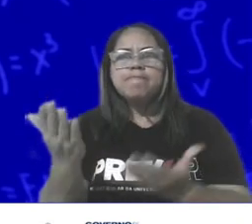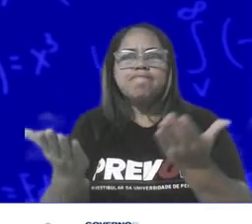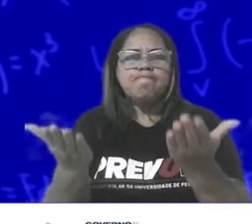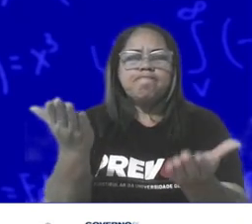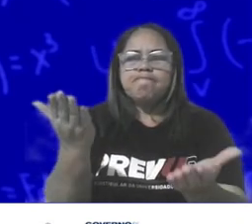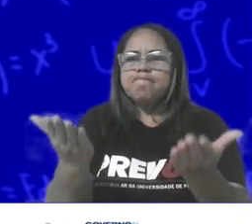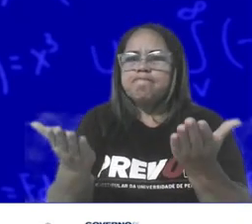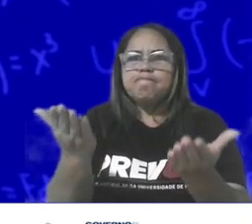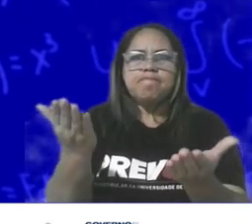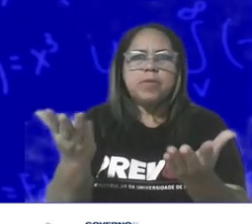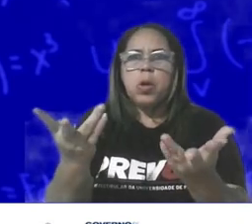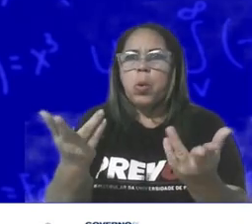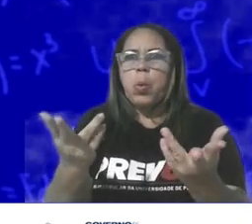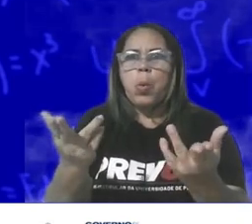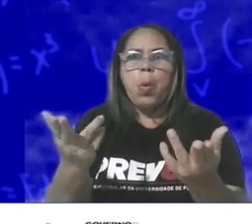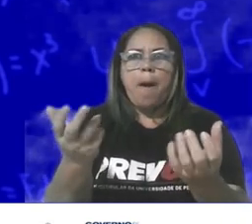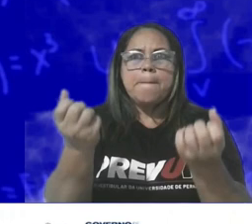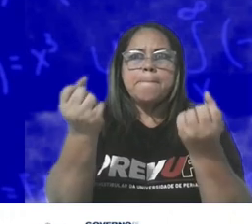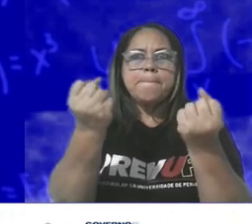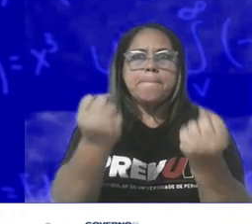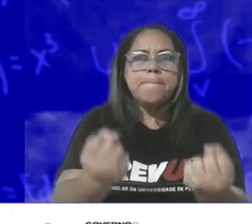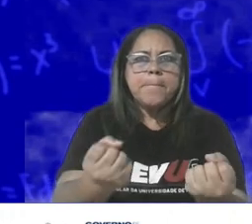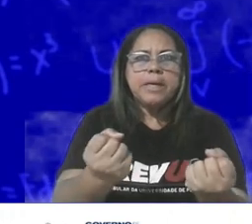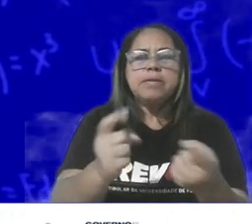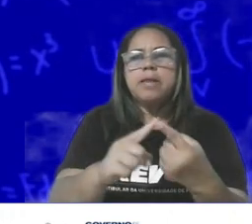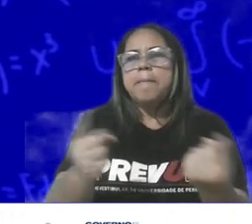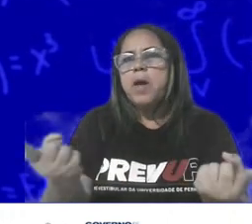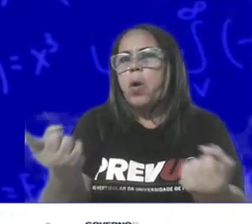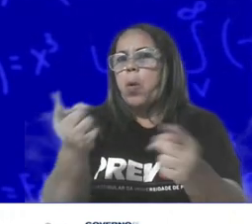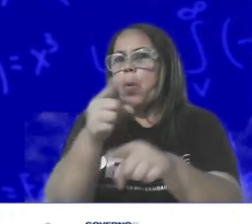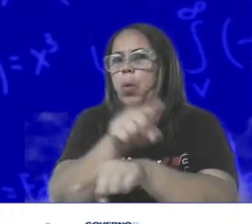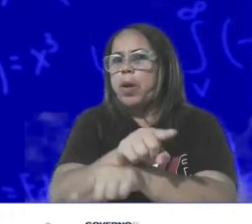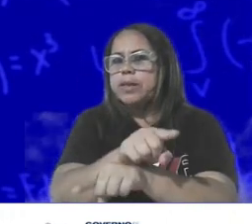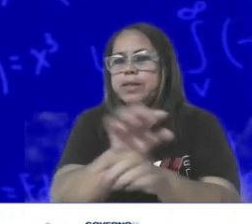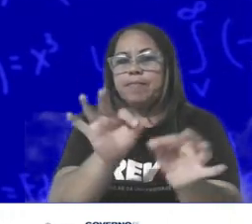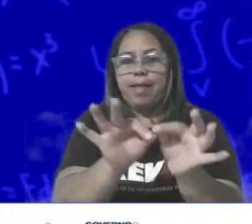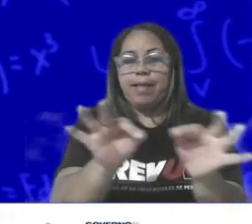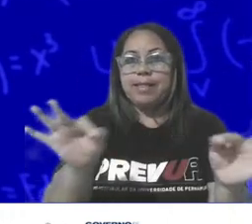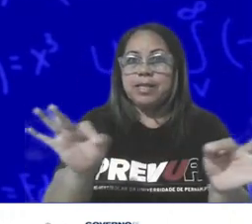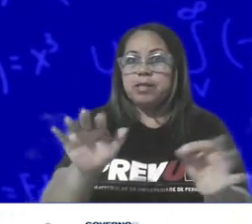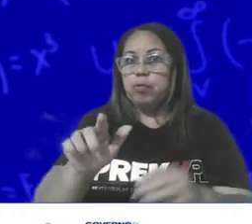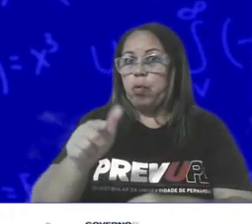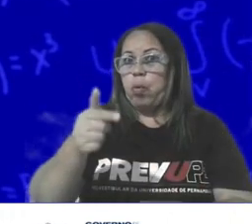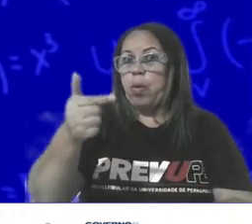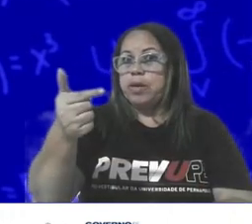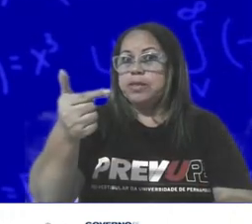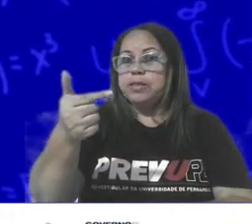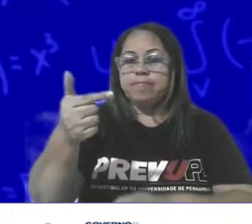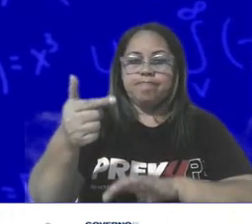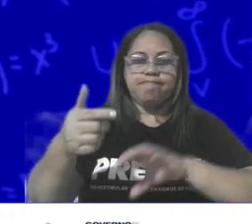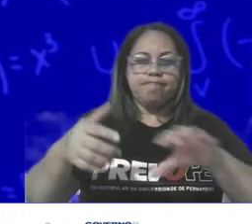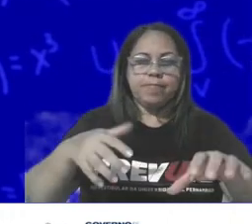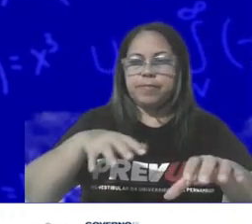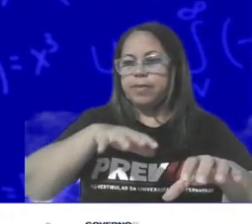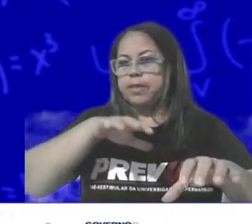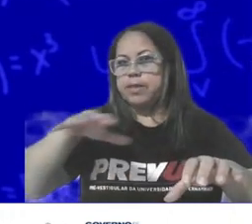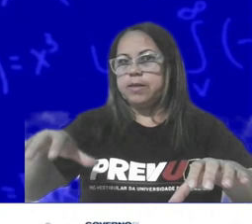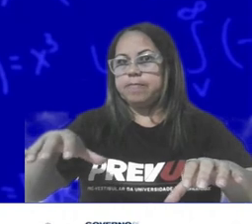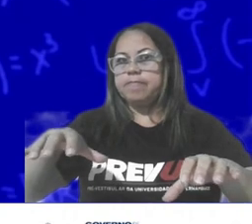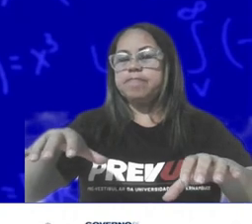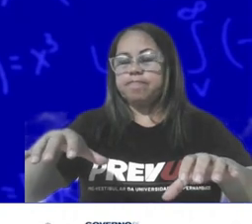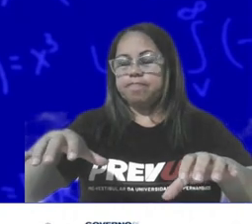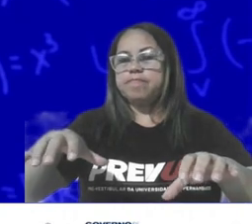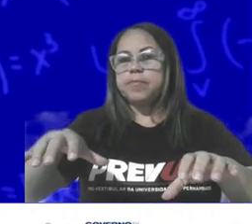massas e inversamente proporcional ao quadrado da distância que separa, né, os seus centros de